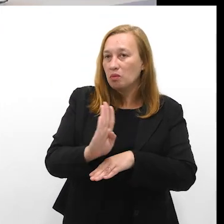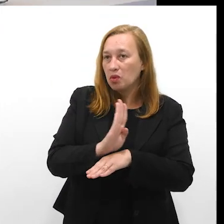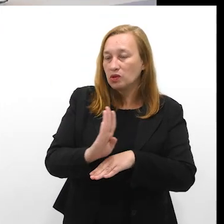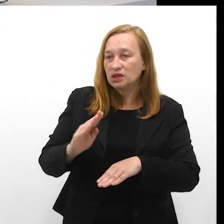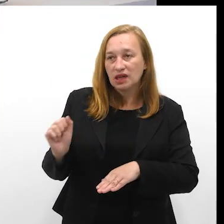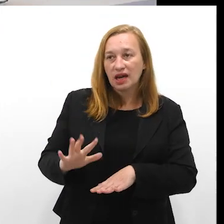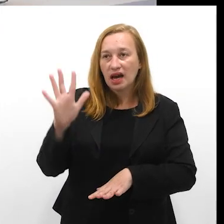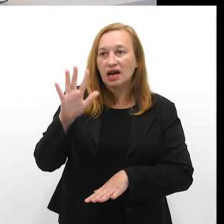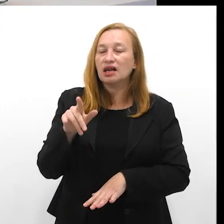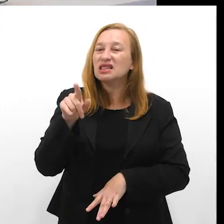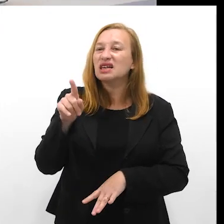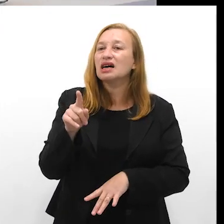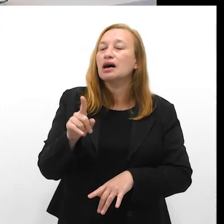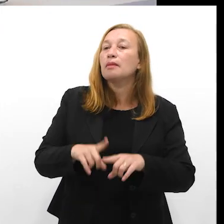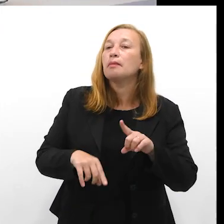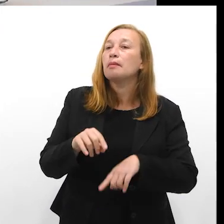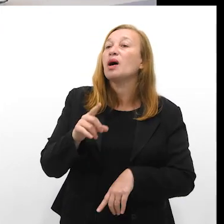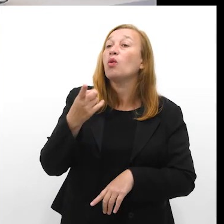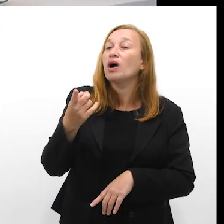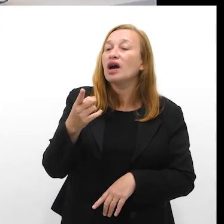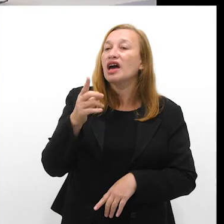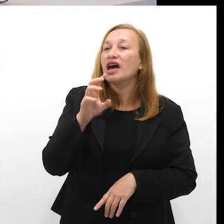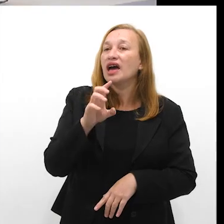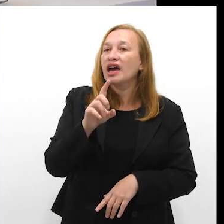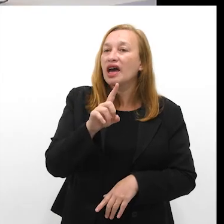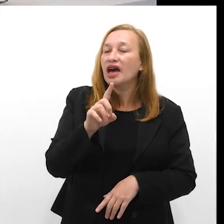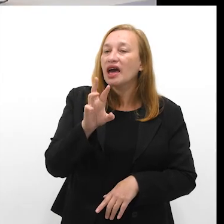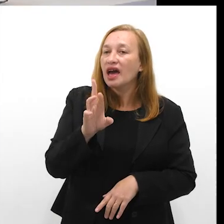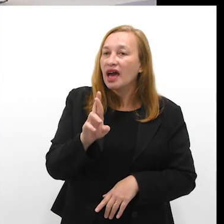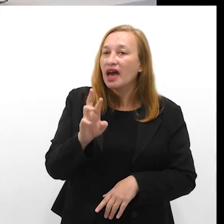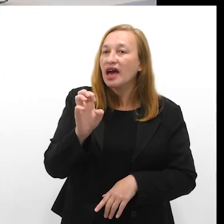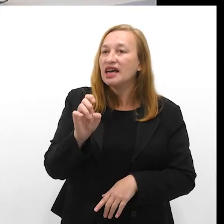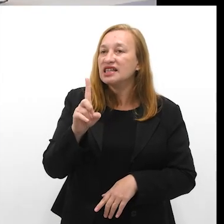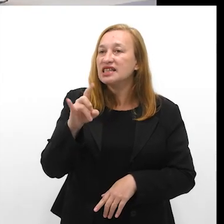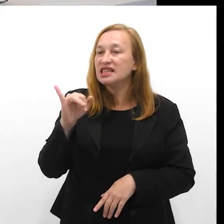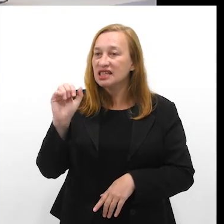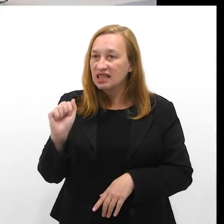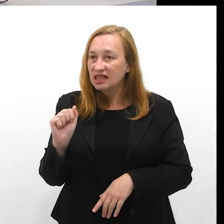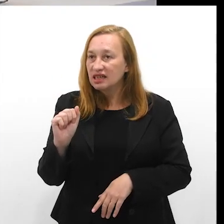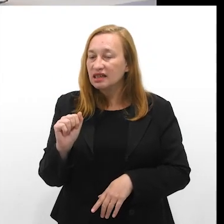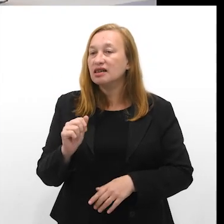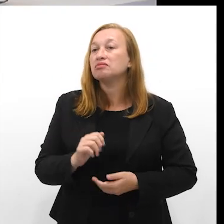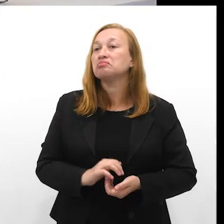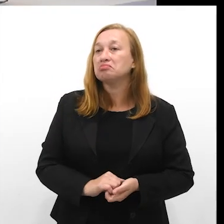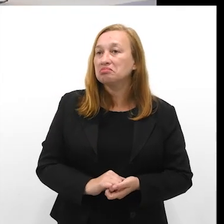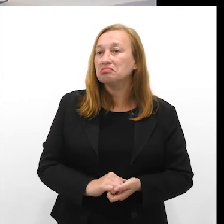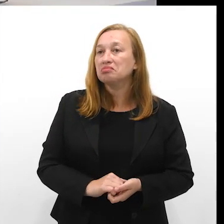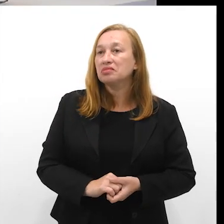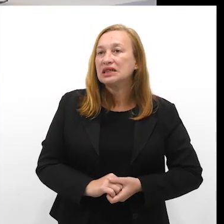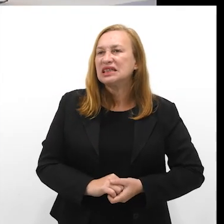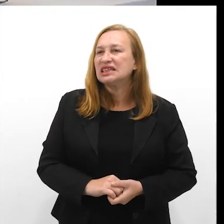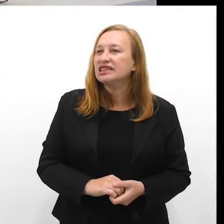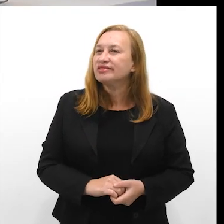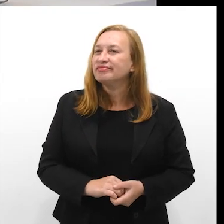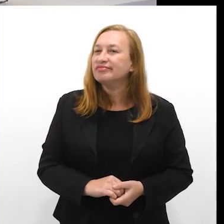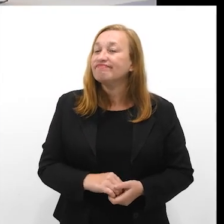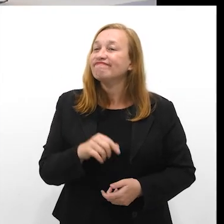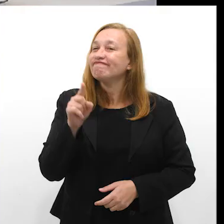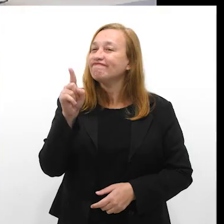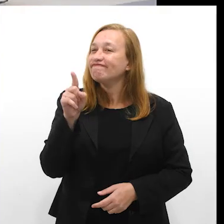bronze é muito caro, né? Essa peça é feita de Resina. resina. Ela é uma resina com tinta automotiva, né?